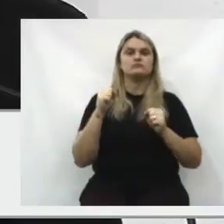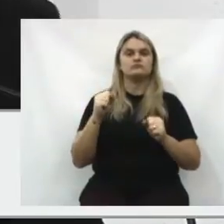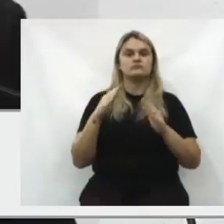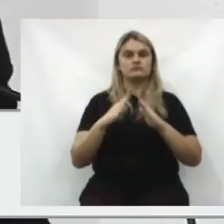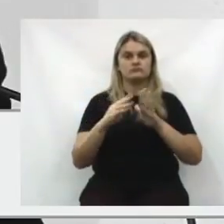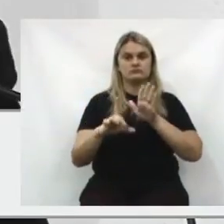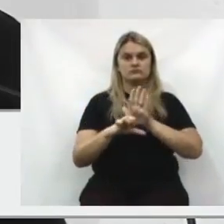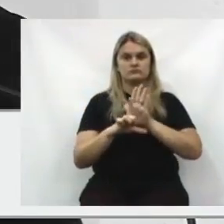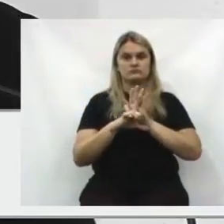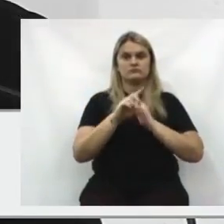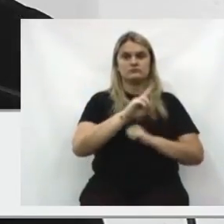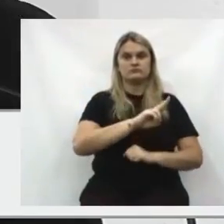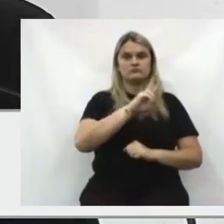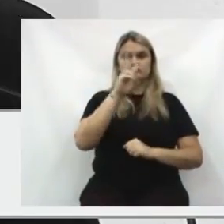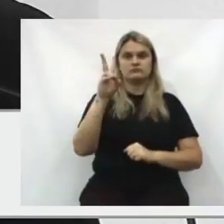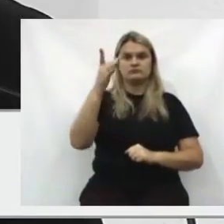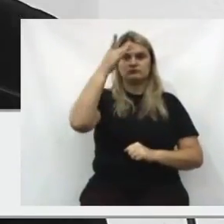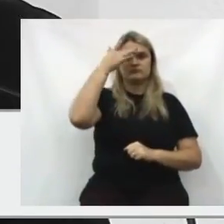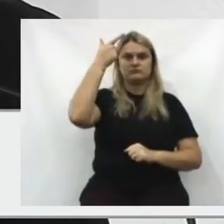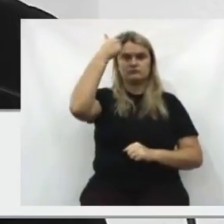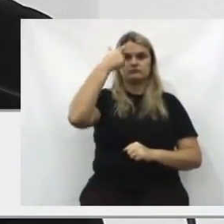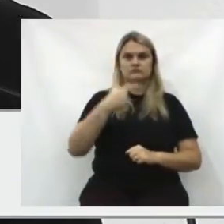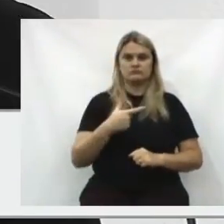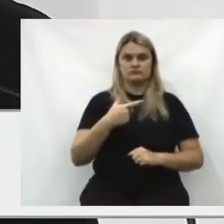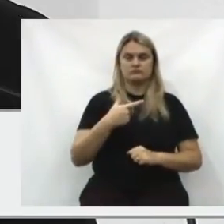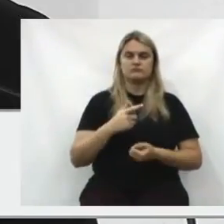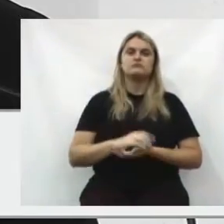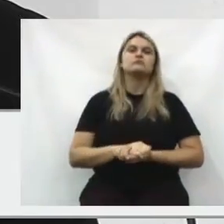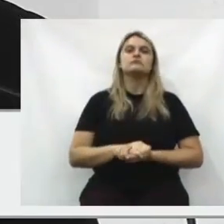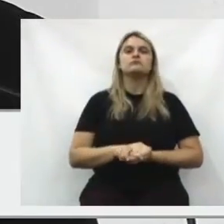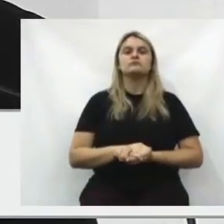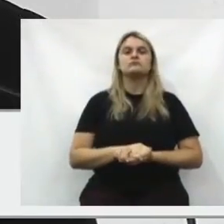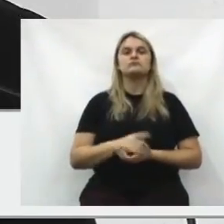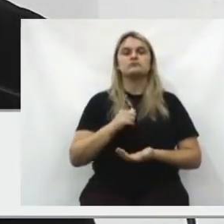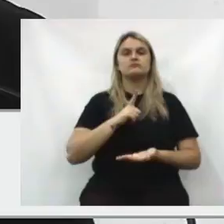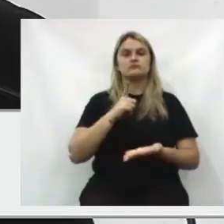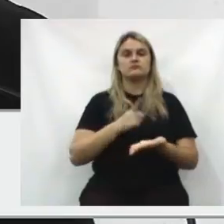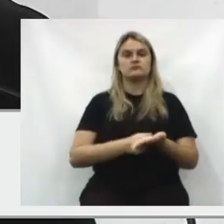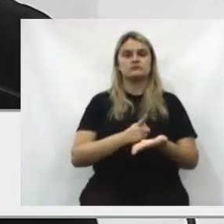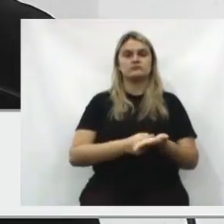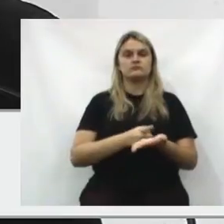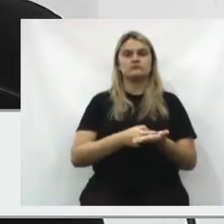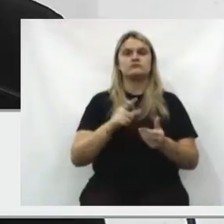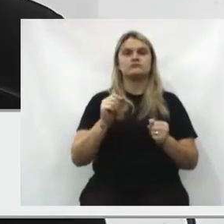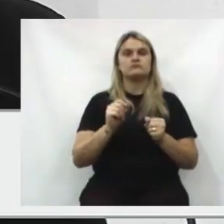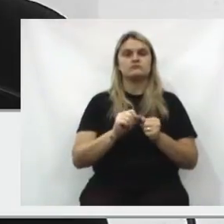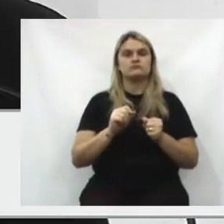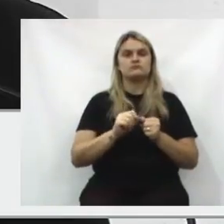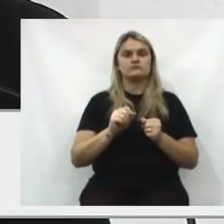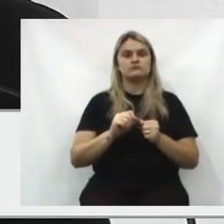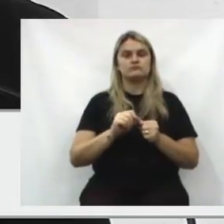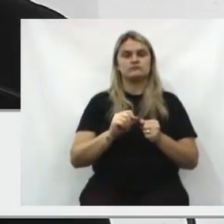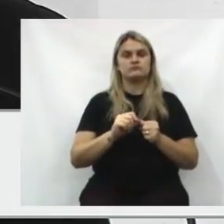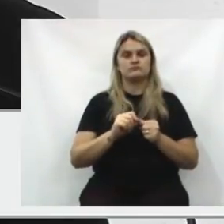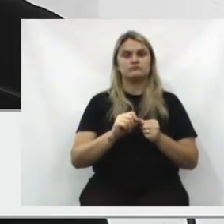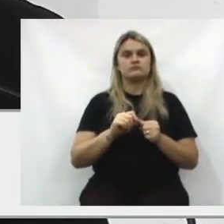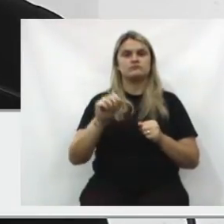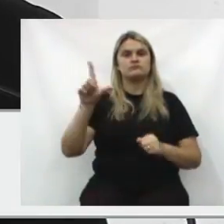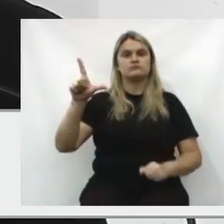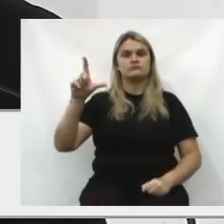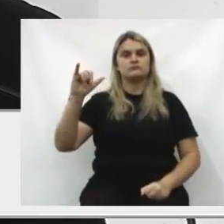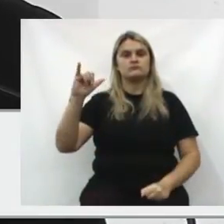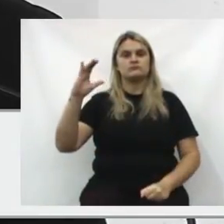Número 2. O Poder Legislativo de União da Vitória, na pessoa de seu representante legal, compromete-se a